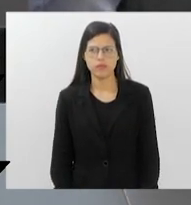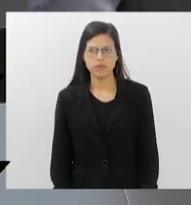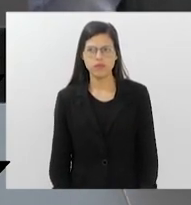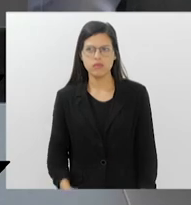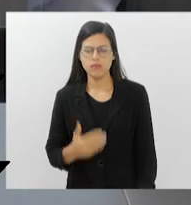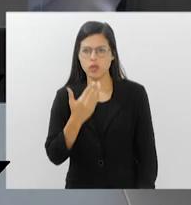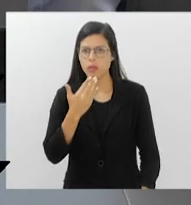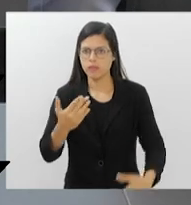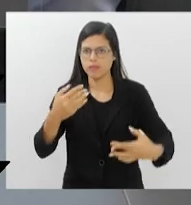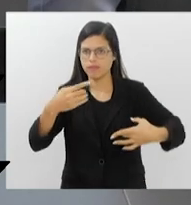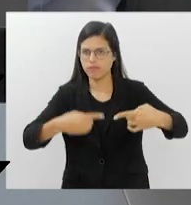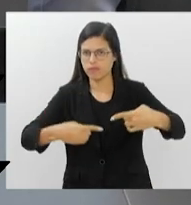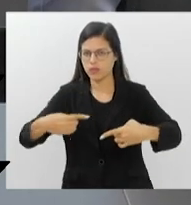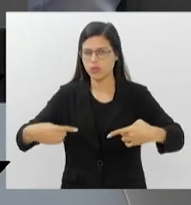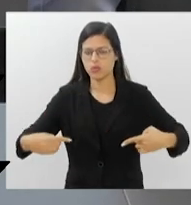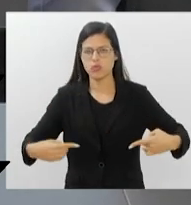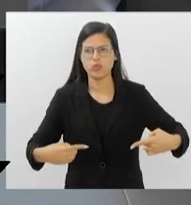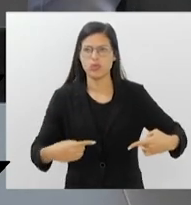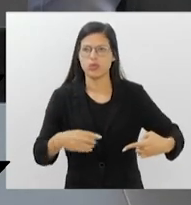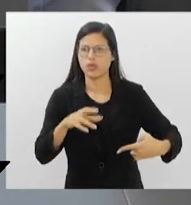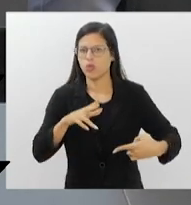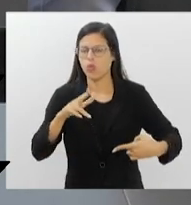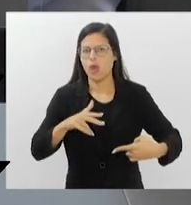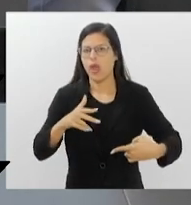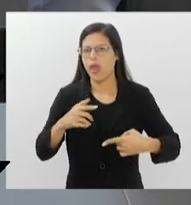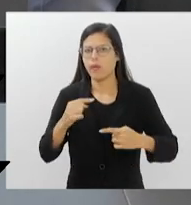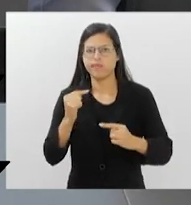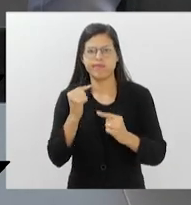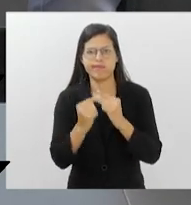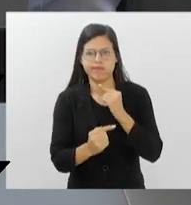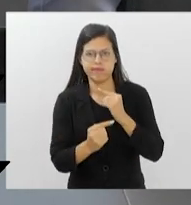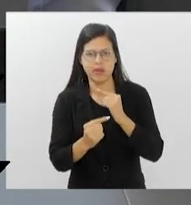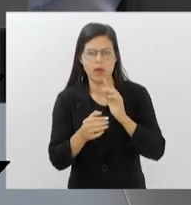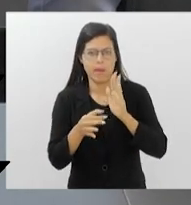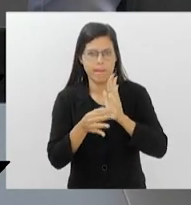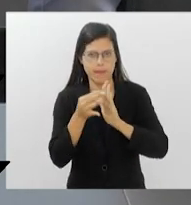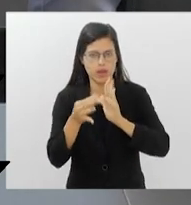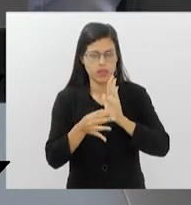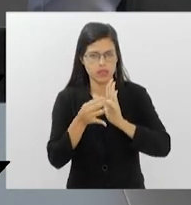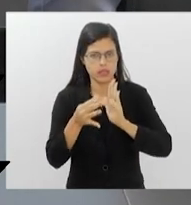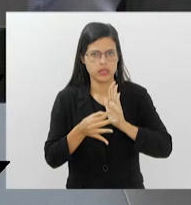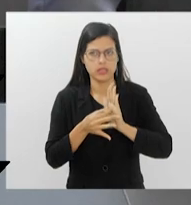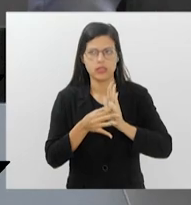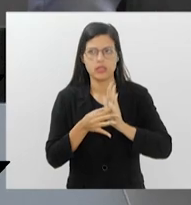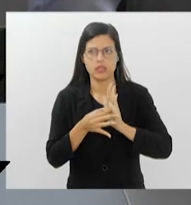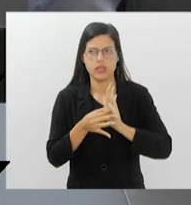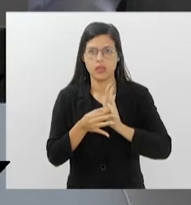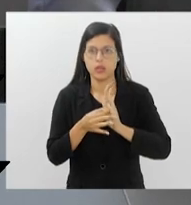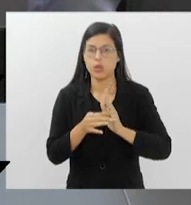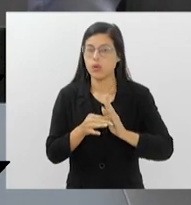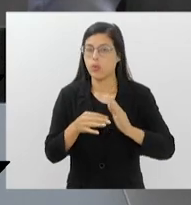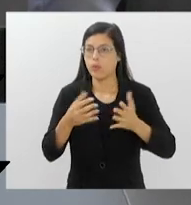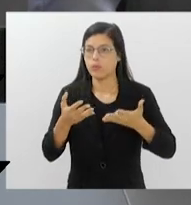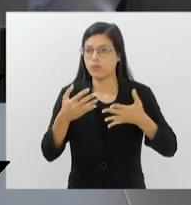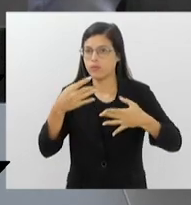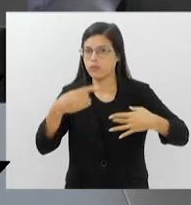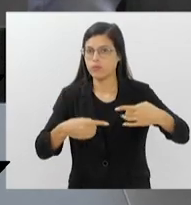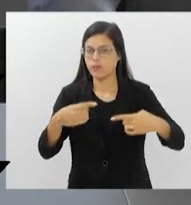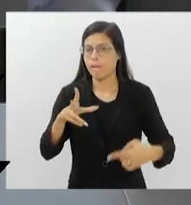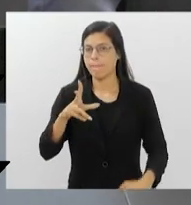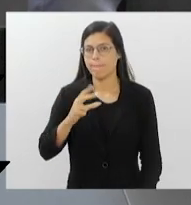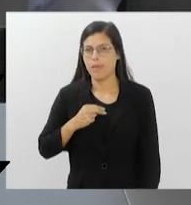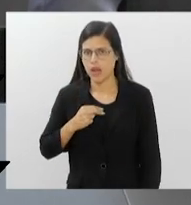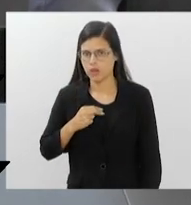discutir não porque esteja discordando do parecer sobre o mérito dessa